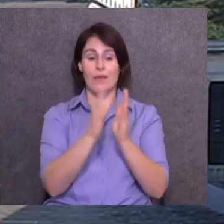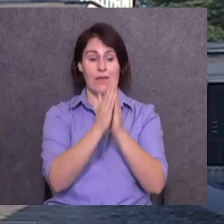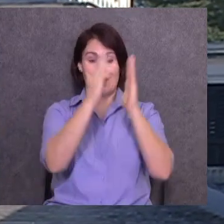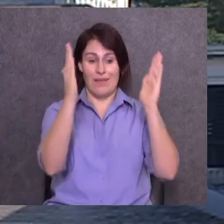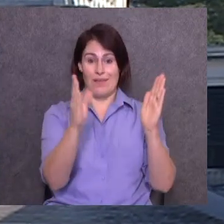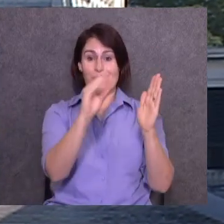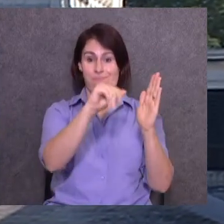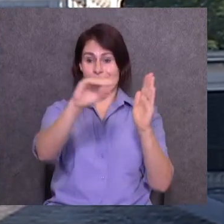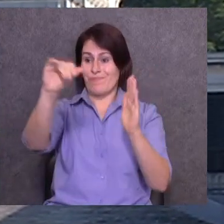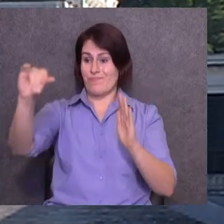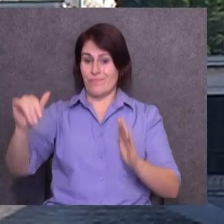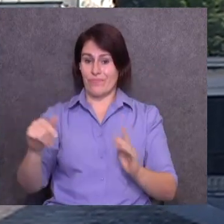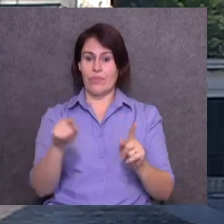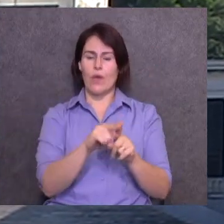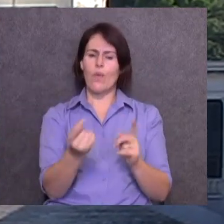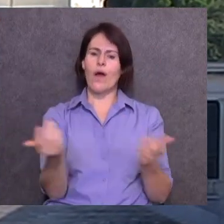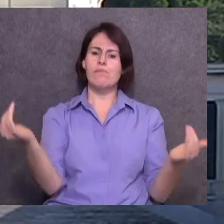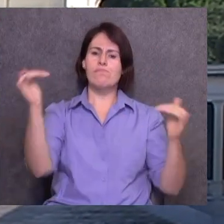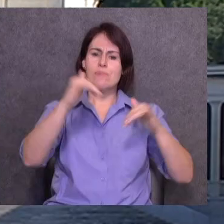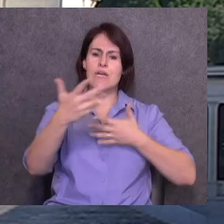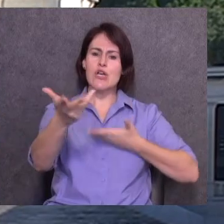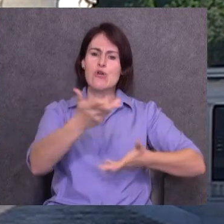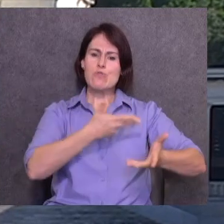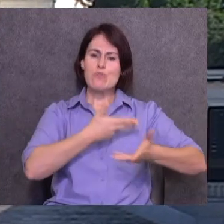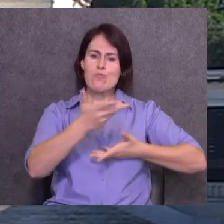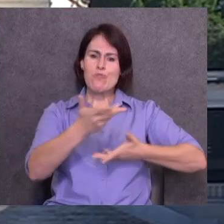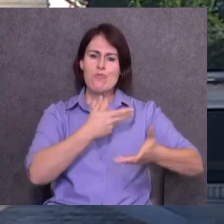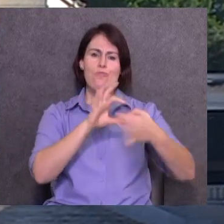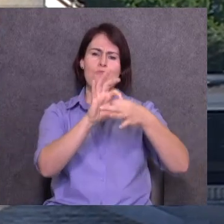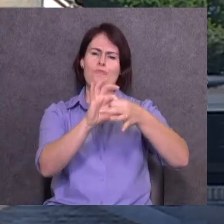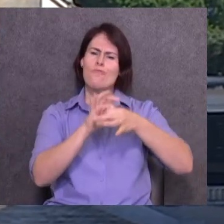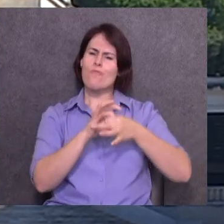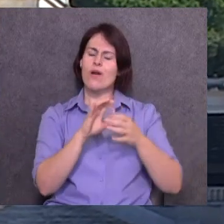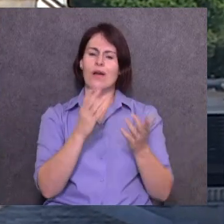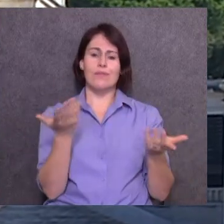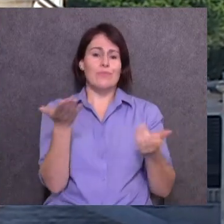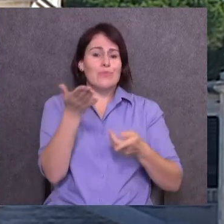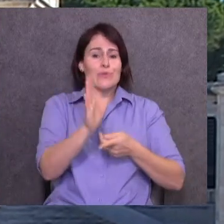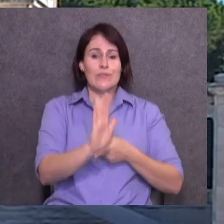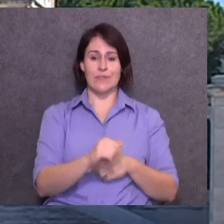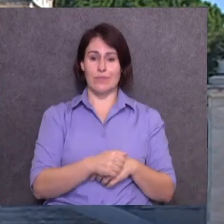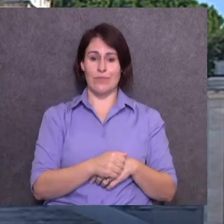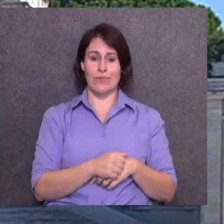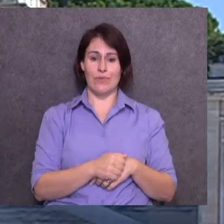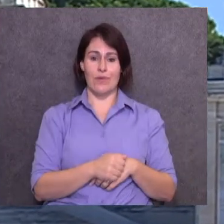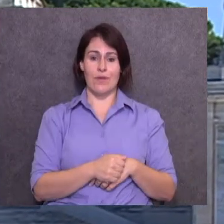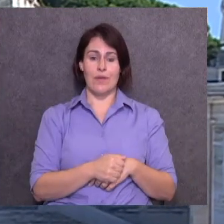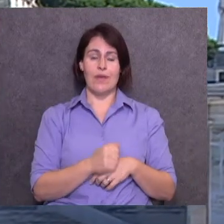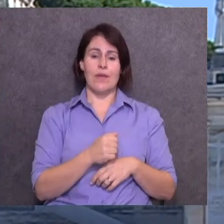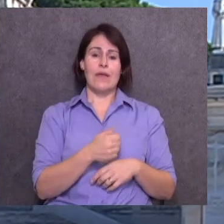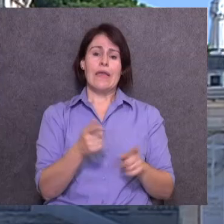mais, lugares de relação e de comunhão, a começar por cada uma das nossas